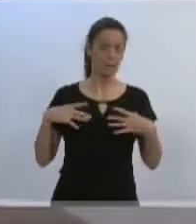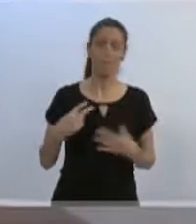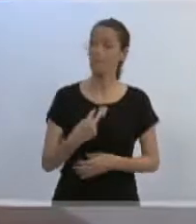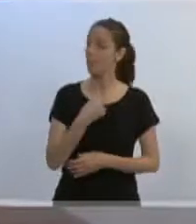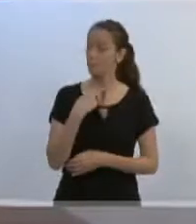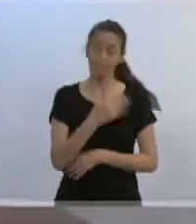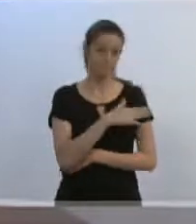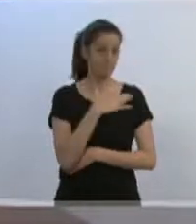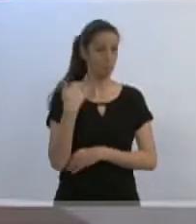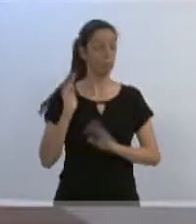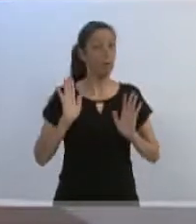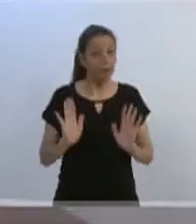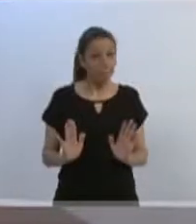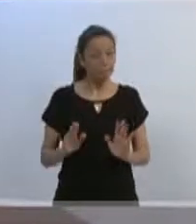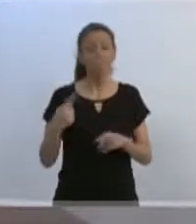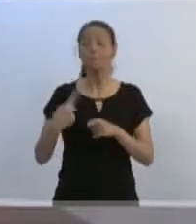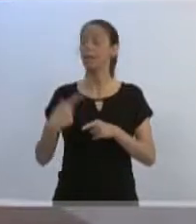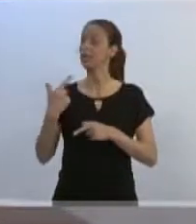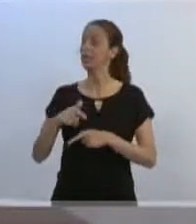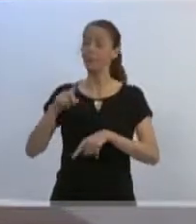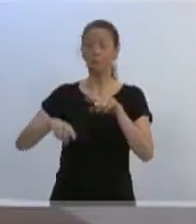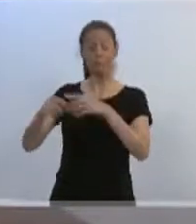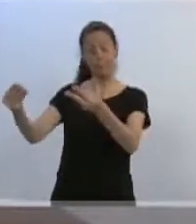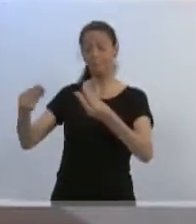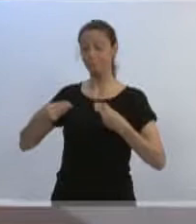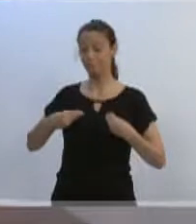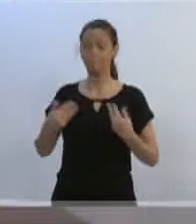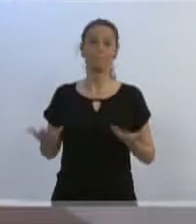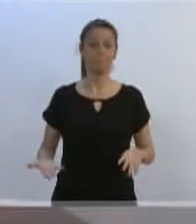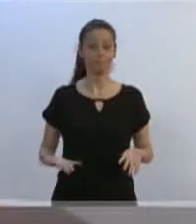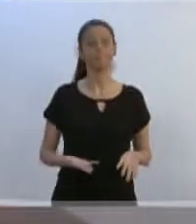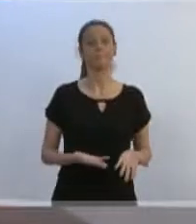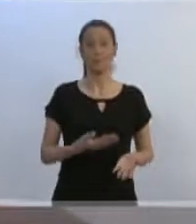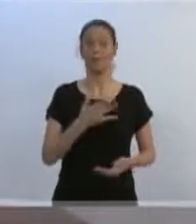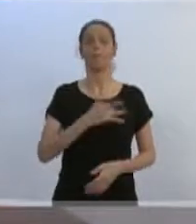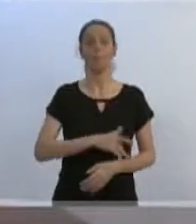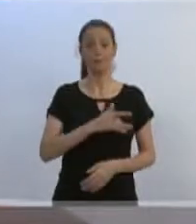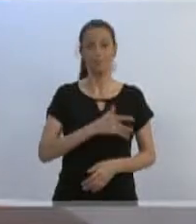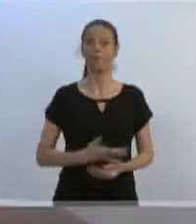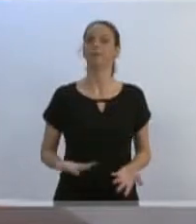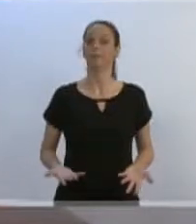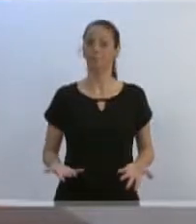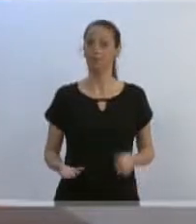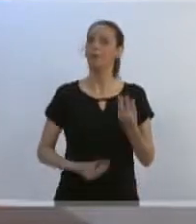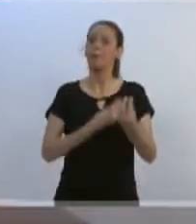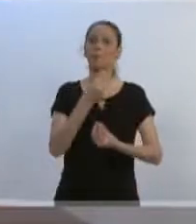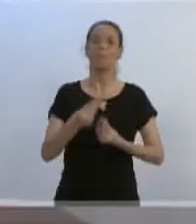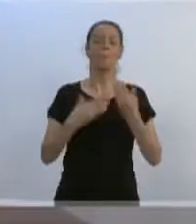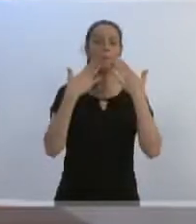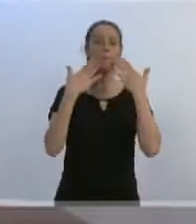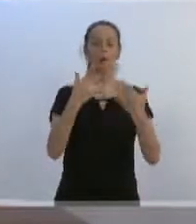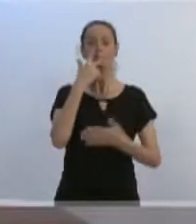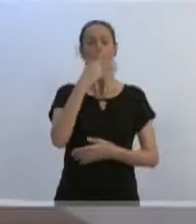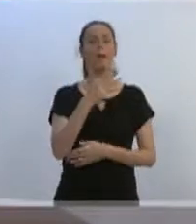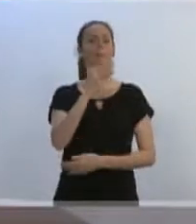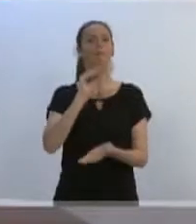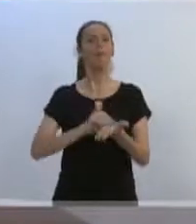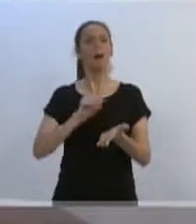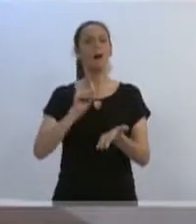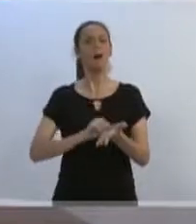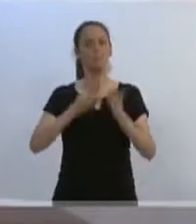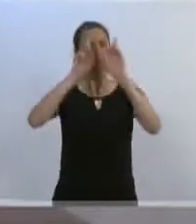vai ter material para ser entregue é uma pena mas isso deixa demonstra o descaso da